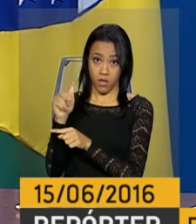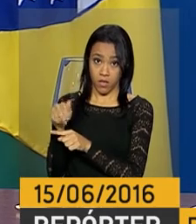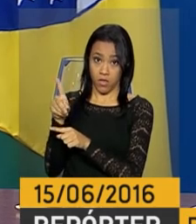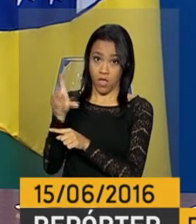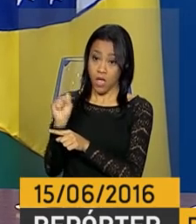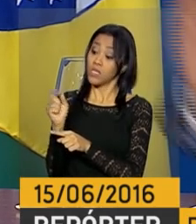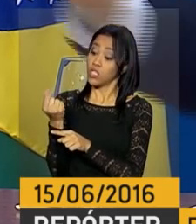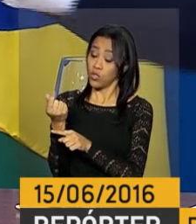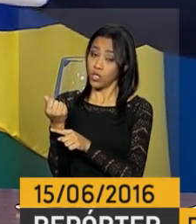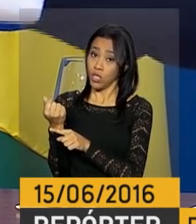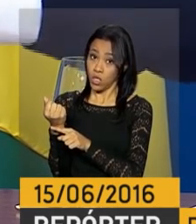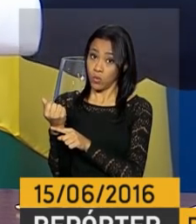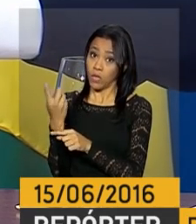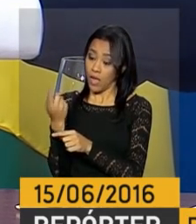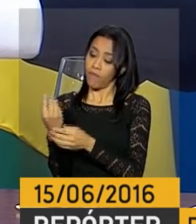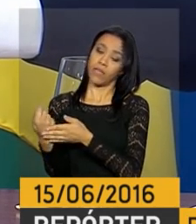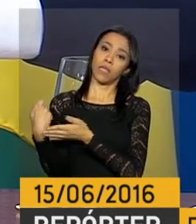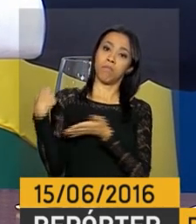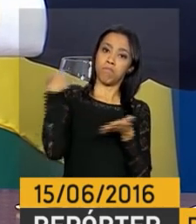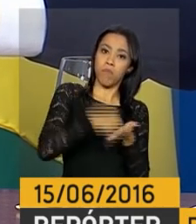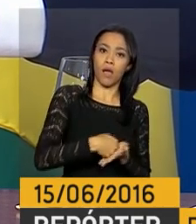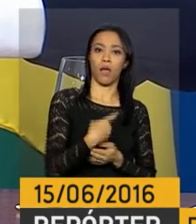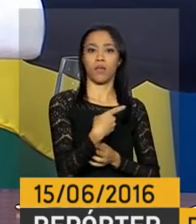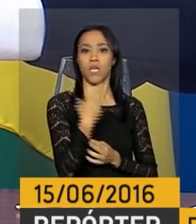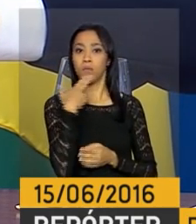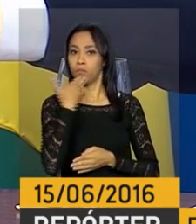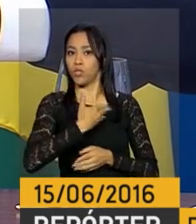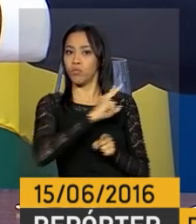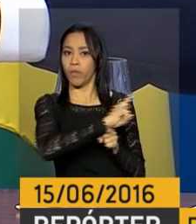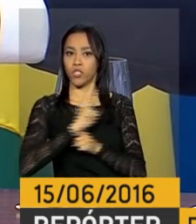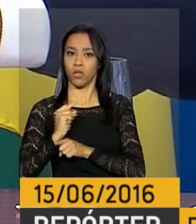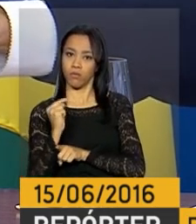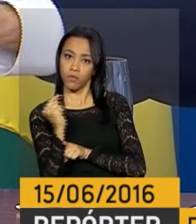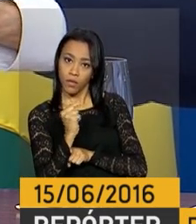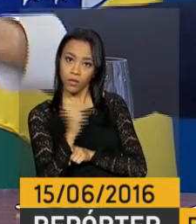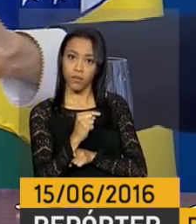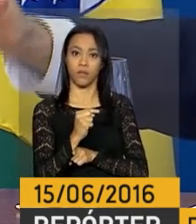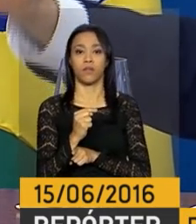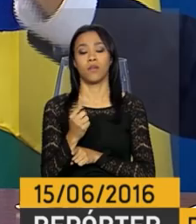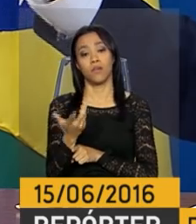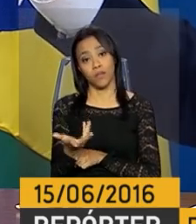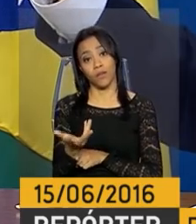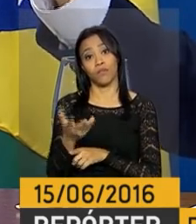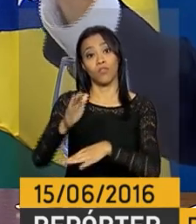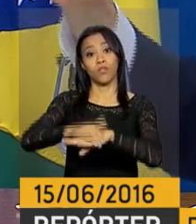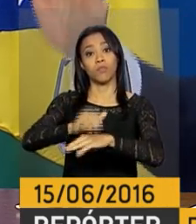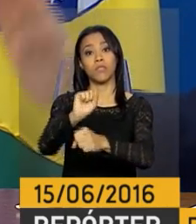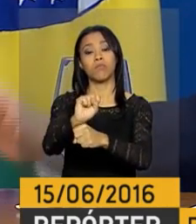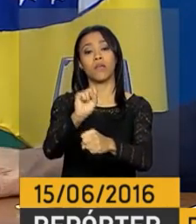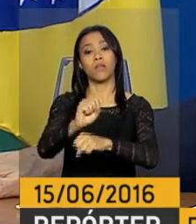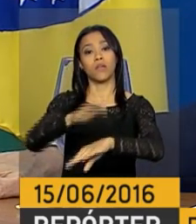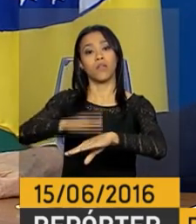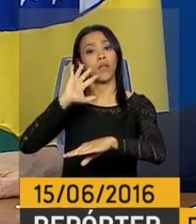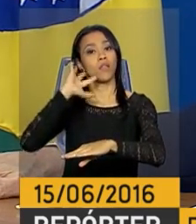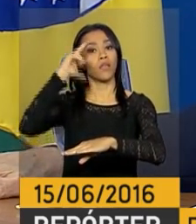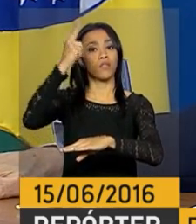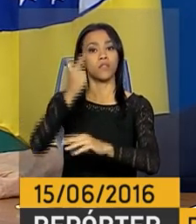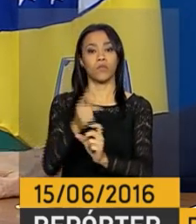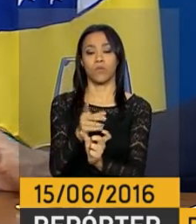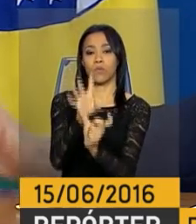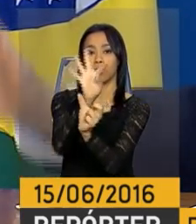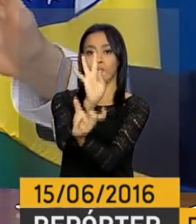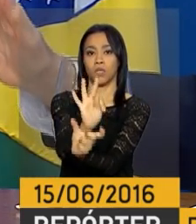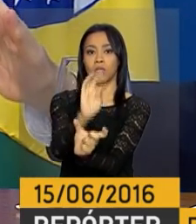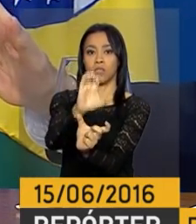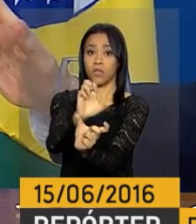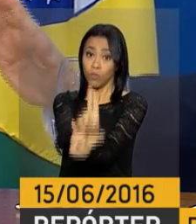essas interpretações favoráveis, nós estamos fazendo uma consulta ao TCU. E a decisão do TCU do ponto de vista ah